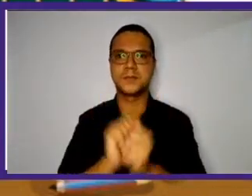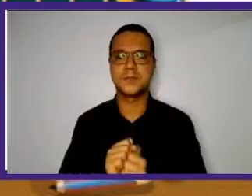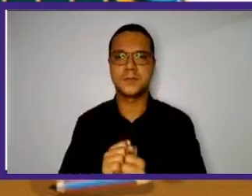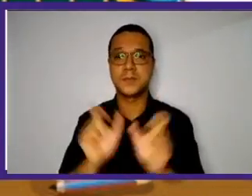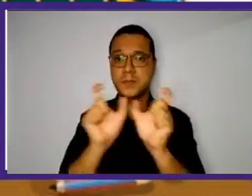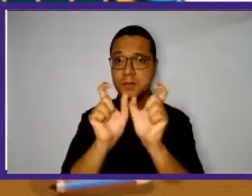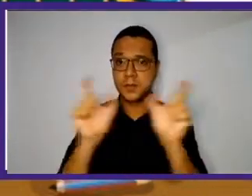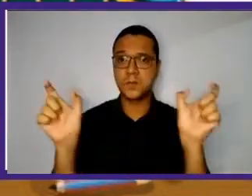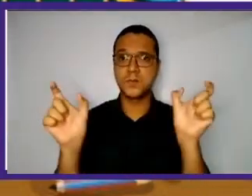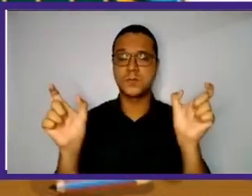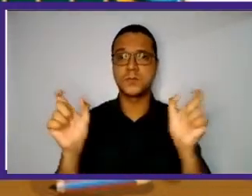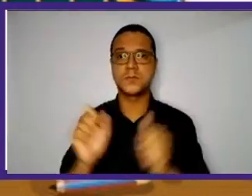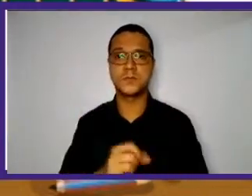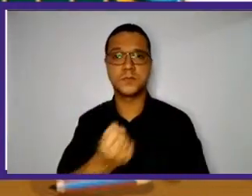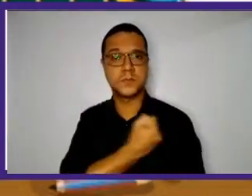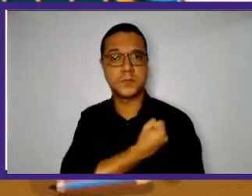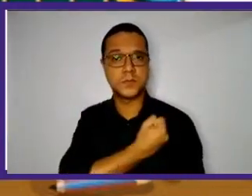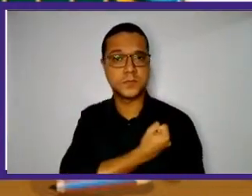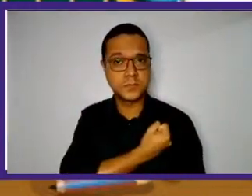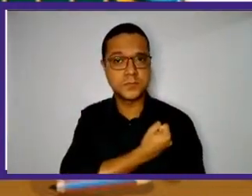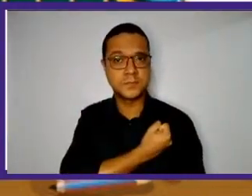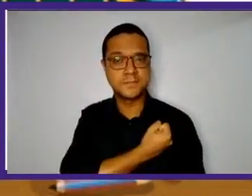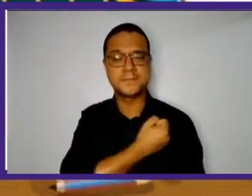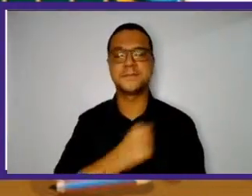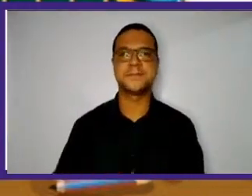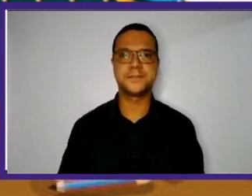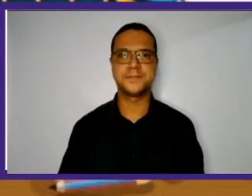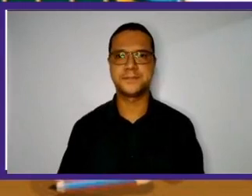Composição e decomposição de